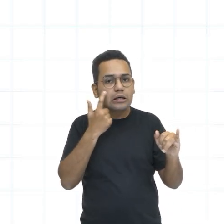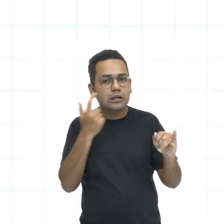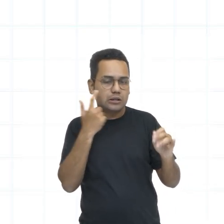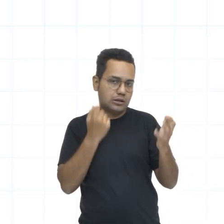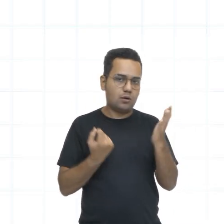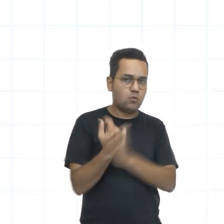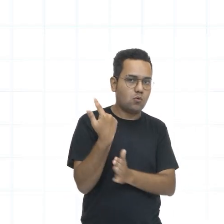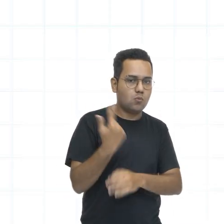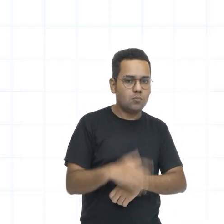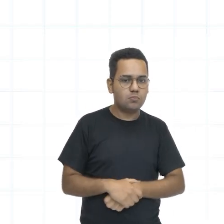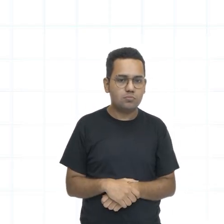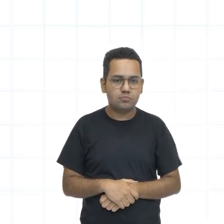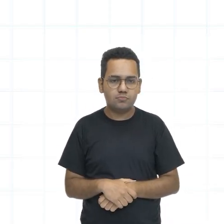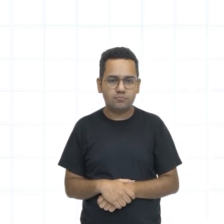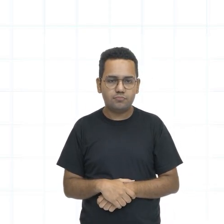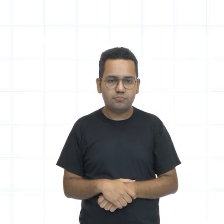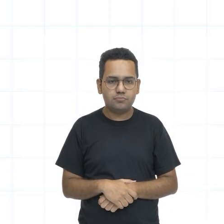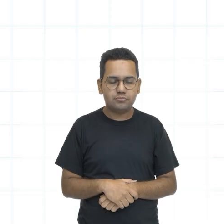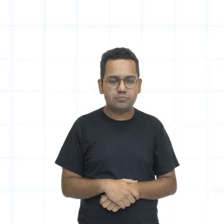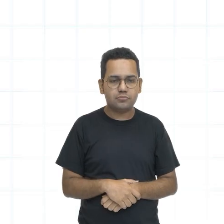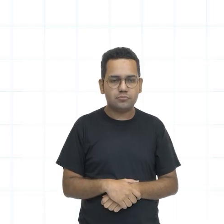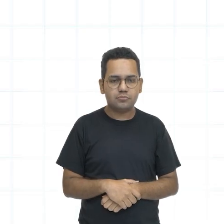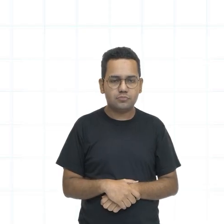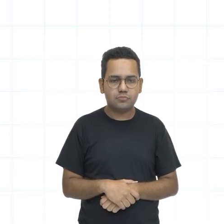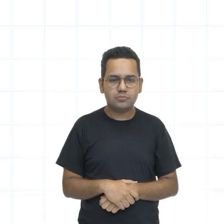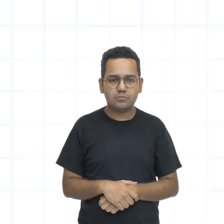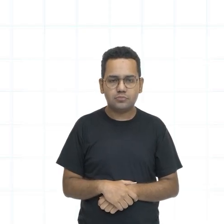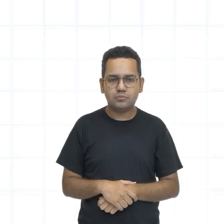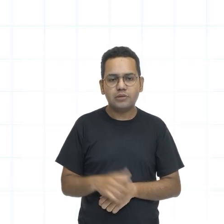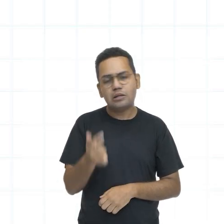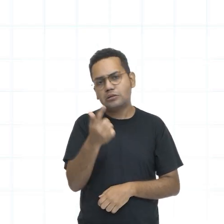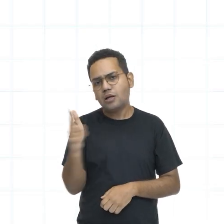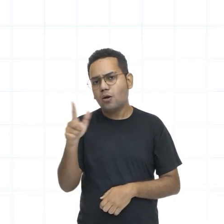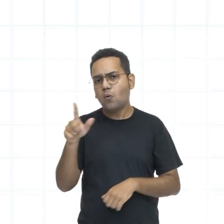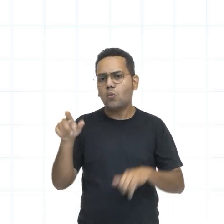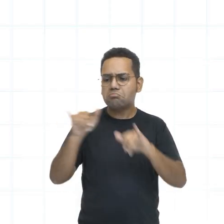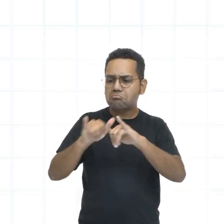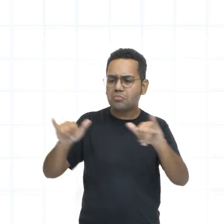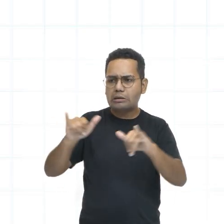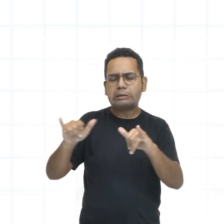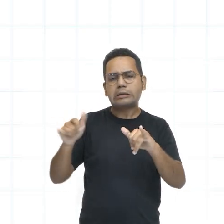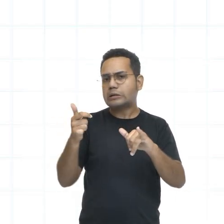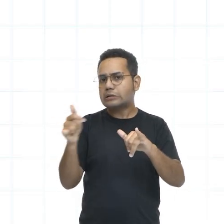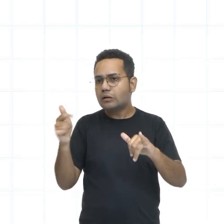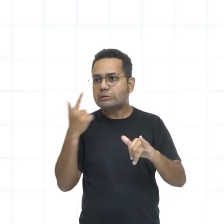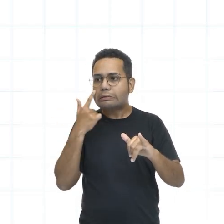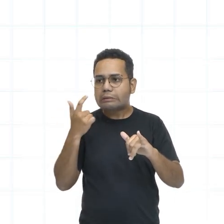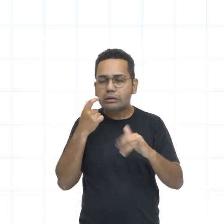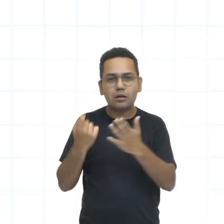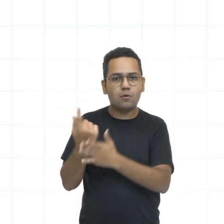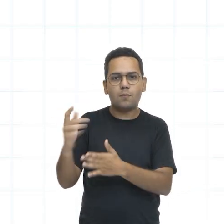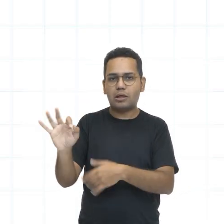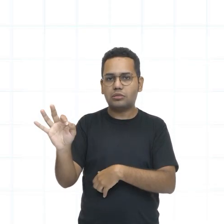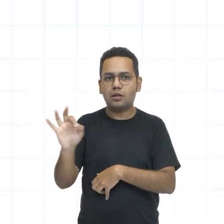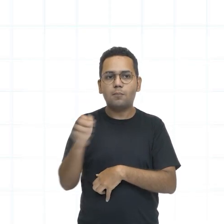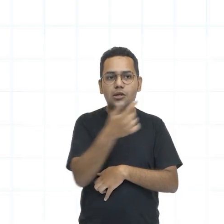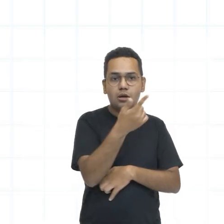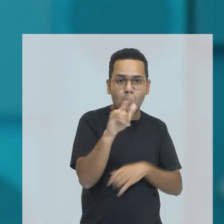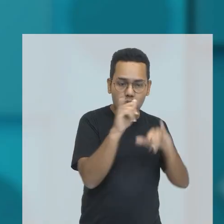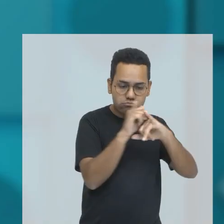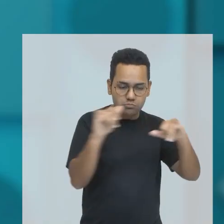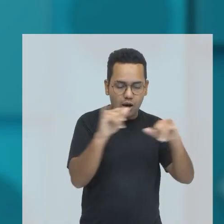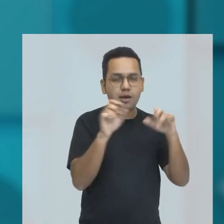têm necessariamente esse princípio, essa necessidade, mas, na mais das vezes, eu tenho propaganda para vender um determinado